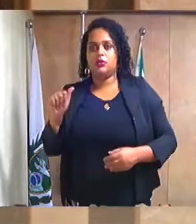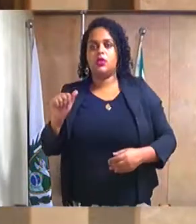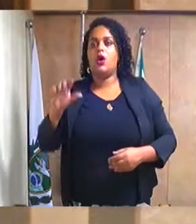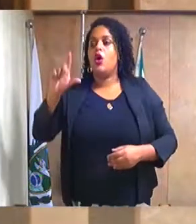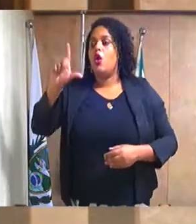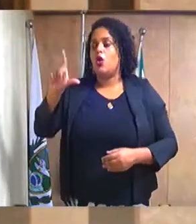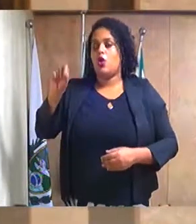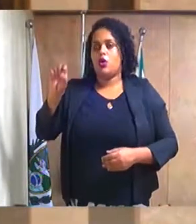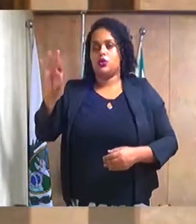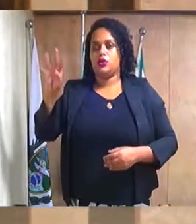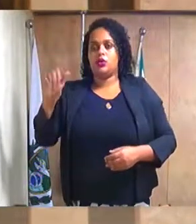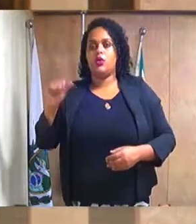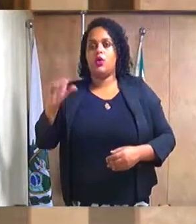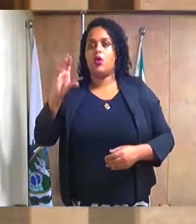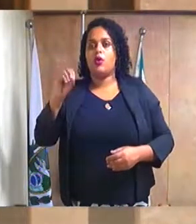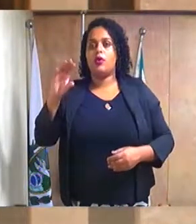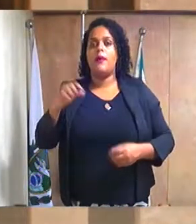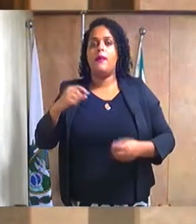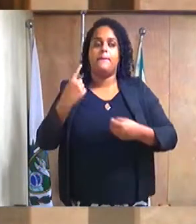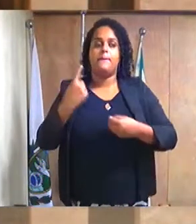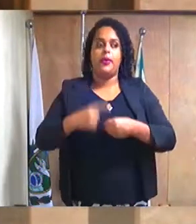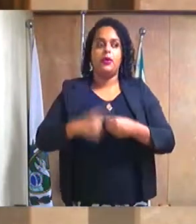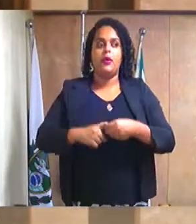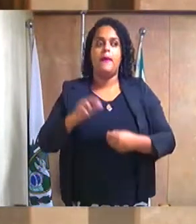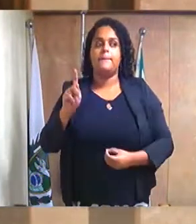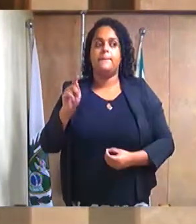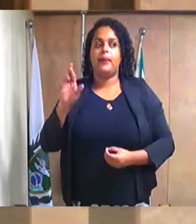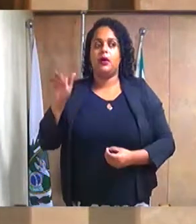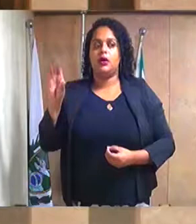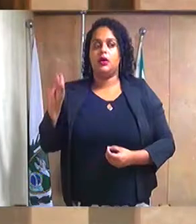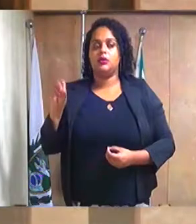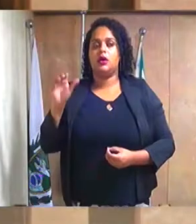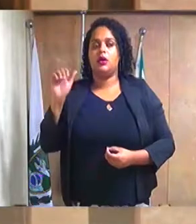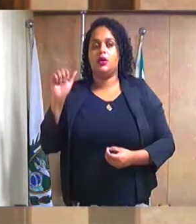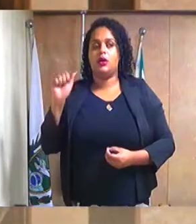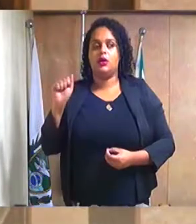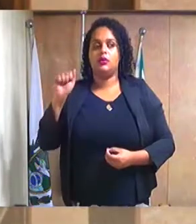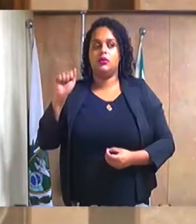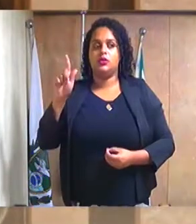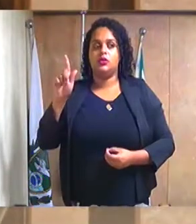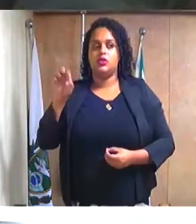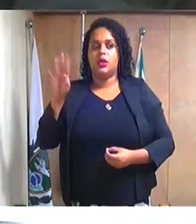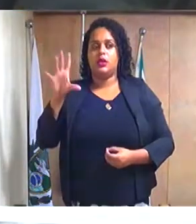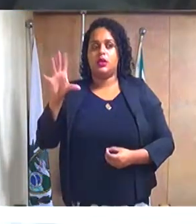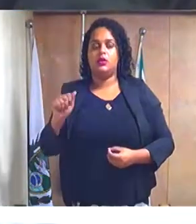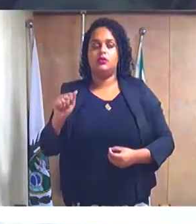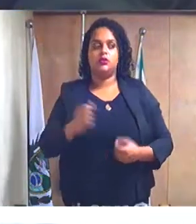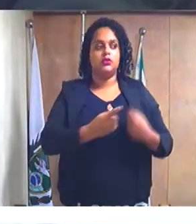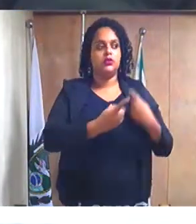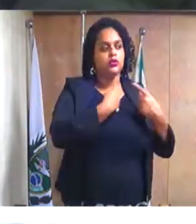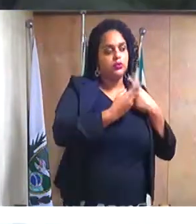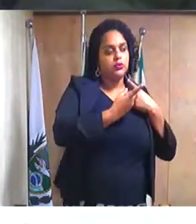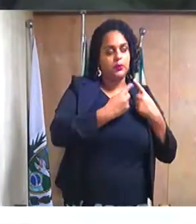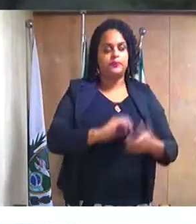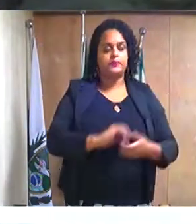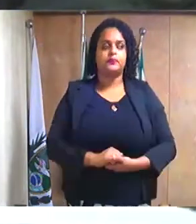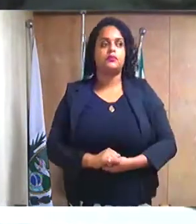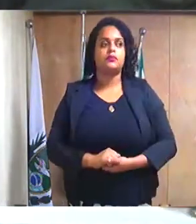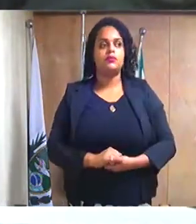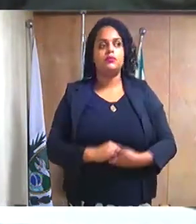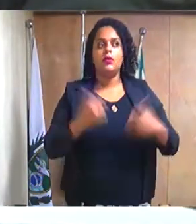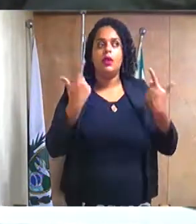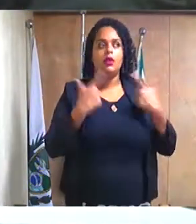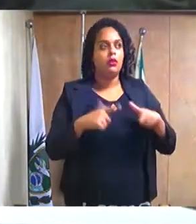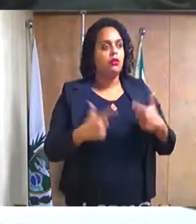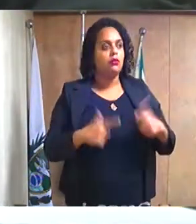Parque Cristóvão Colombo, bairro Parada Angélica, terceiro distrito deste município. A matéria encontra-se em discussão. Não havendo